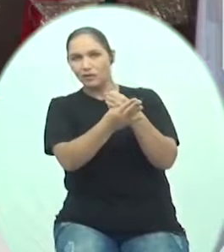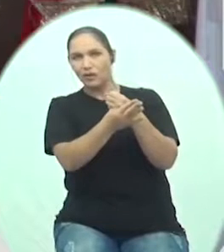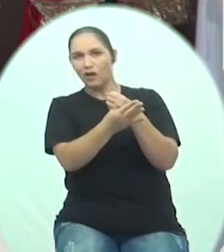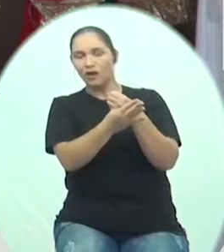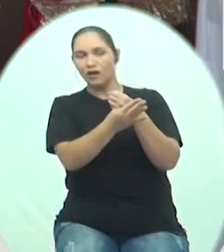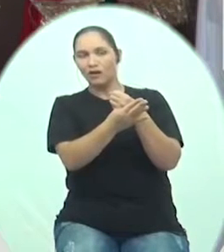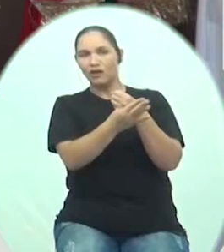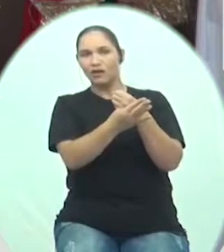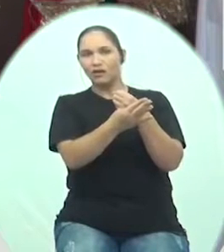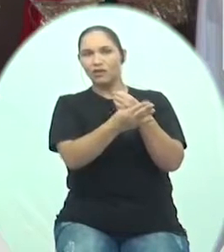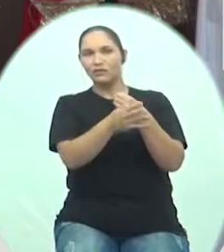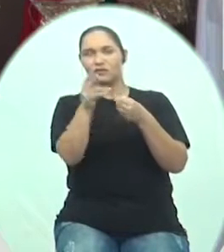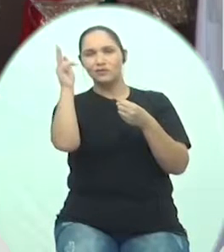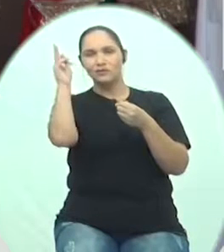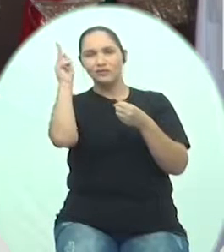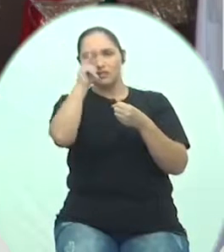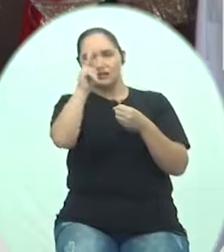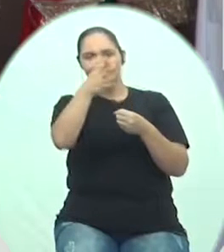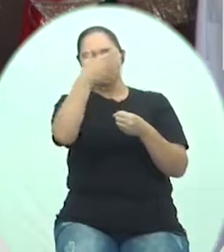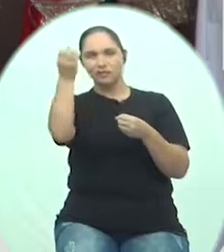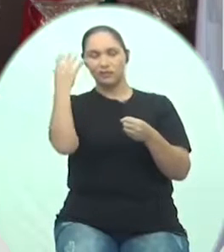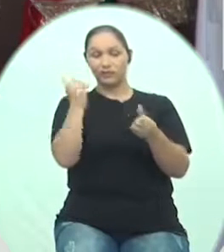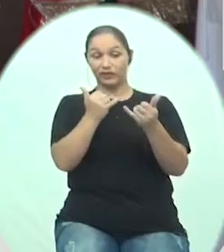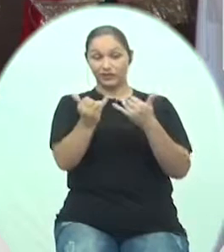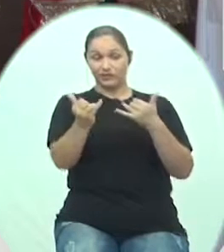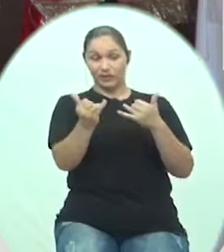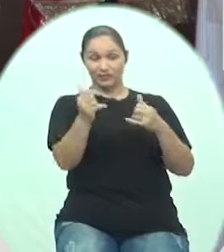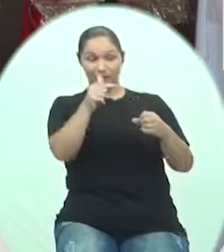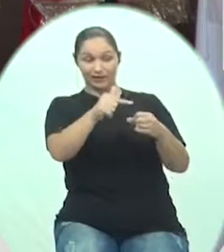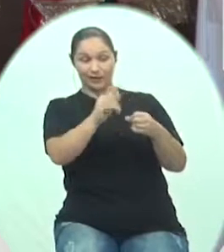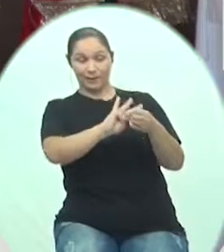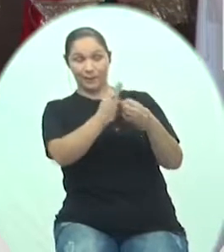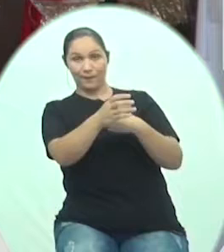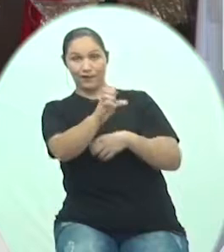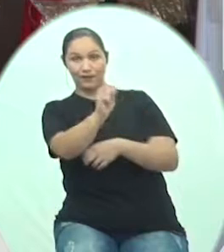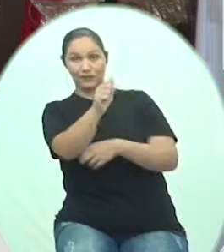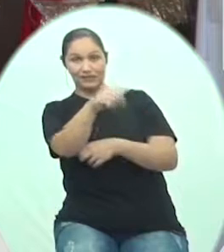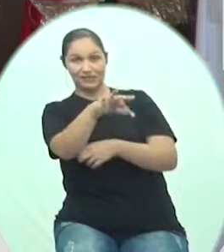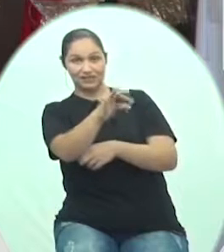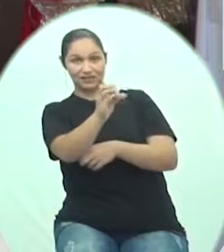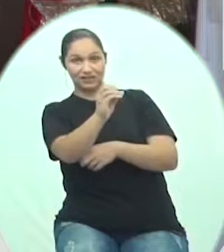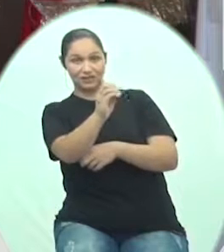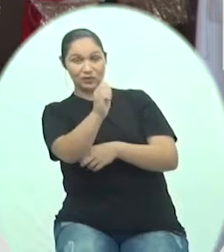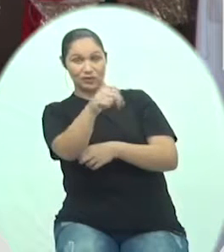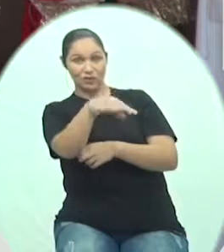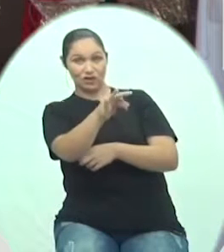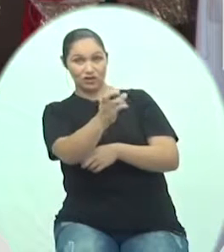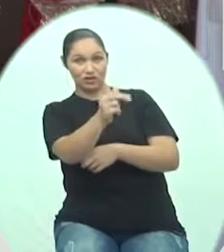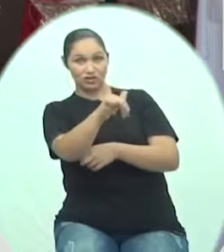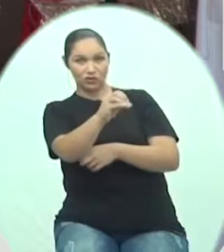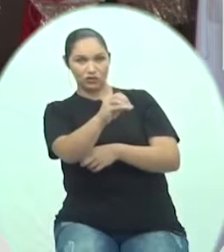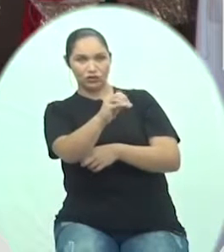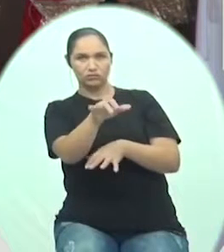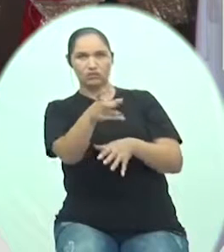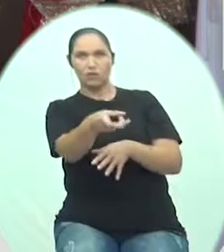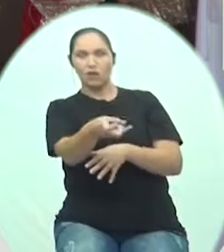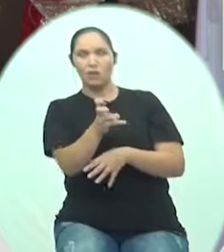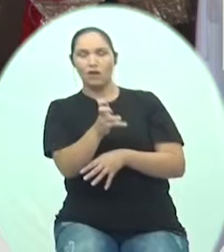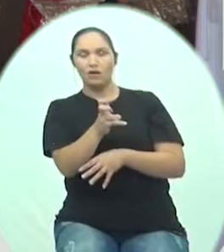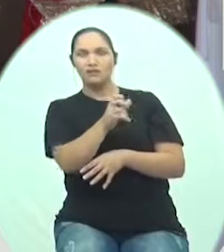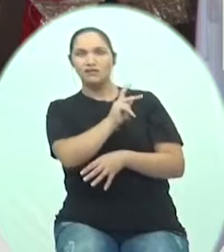eh para vocês terem uma ideia eh lá morou o ex-governador do Estado de Santa Catarina